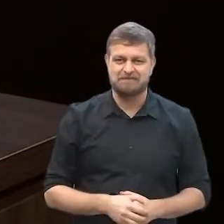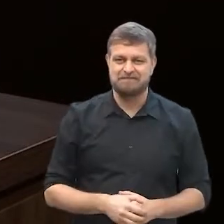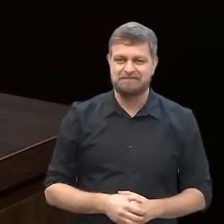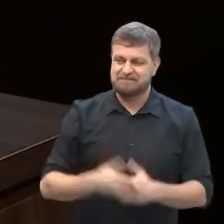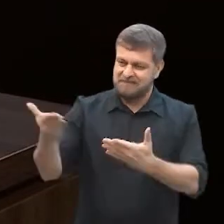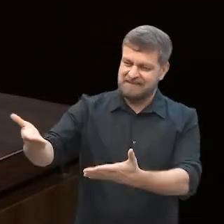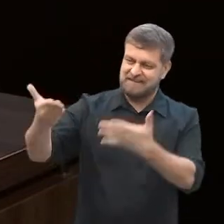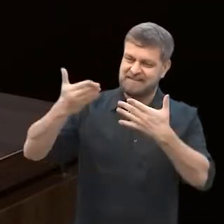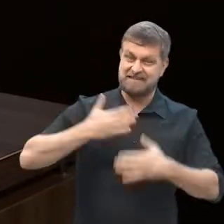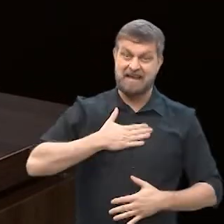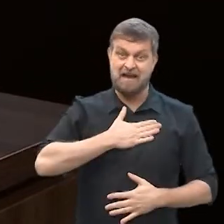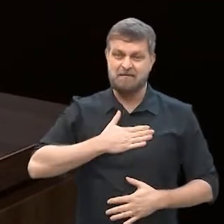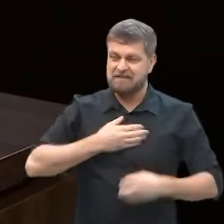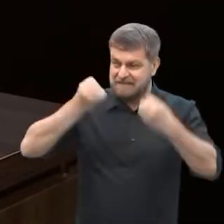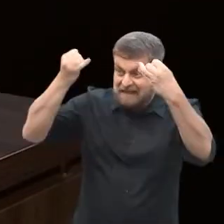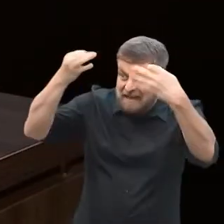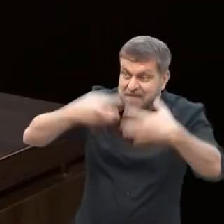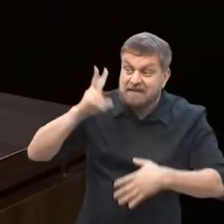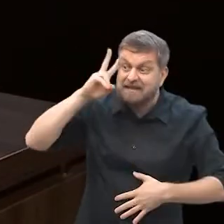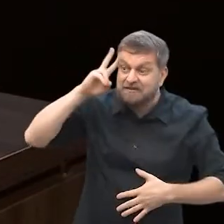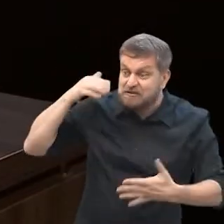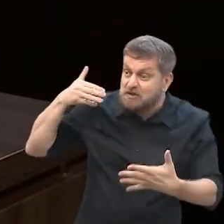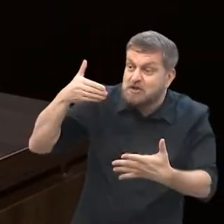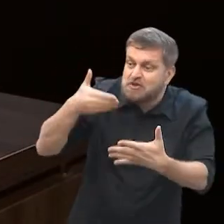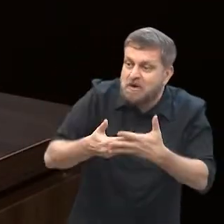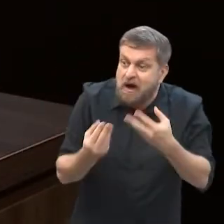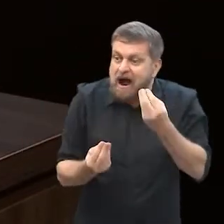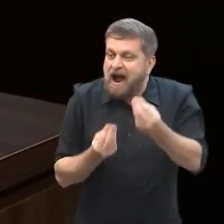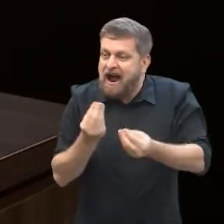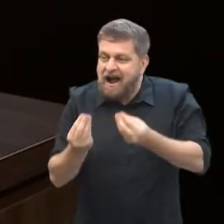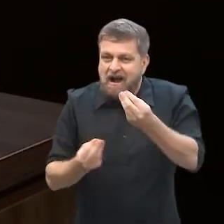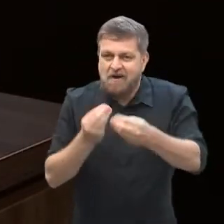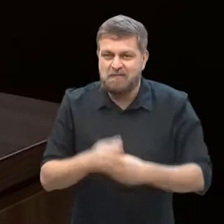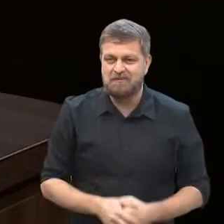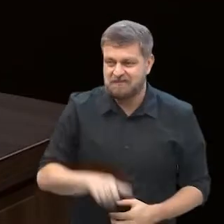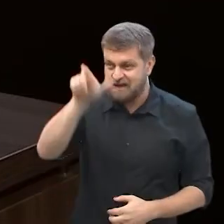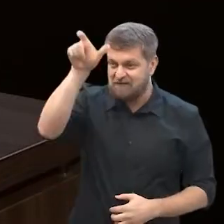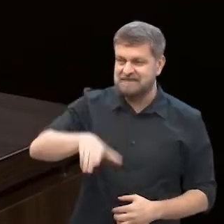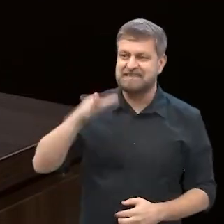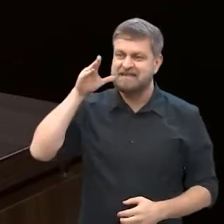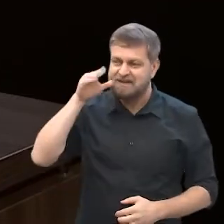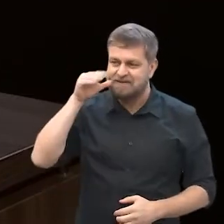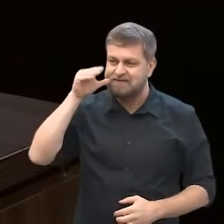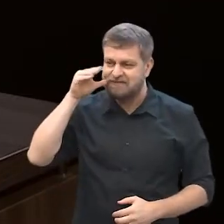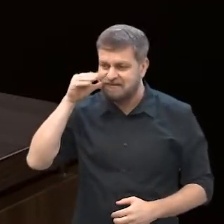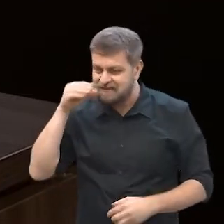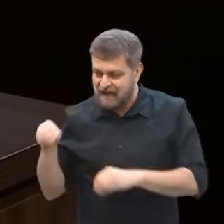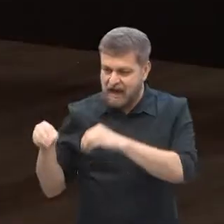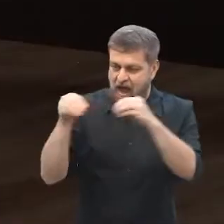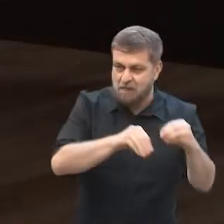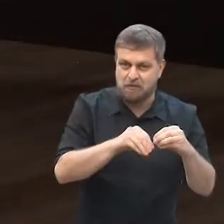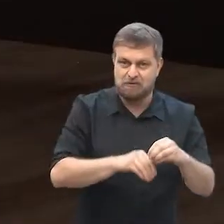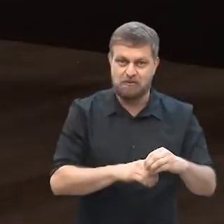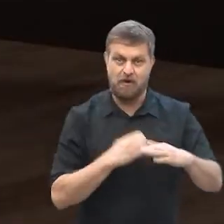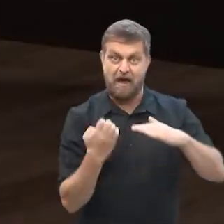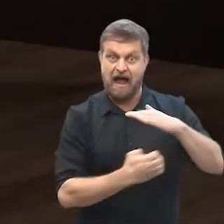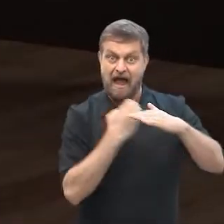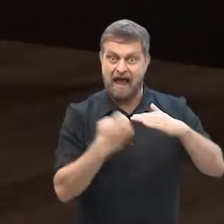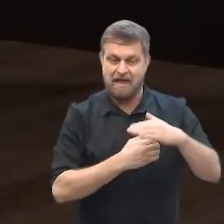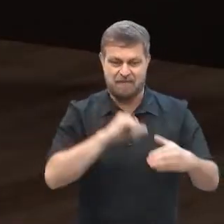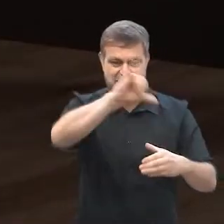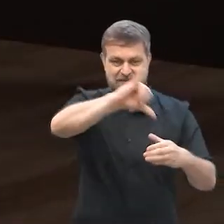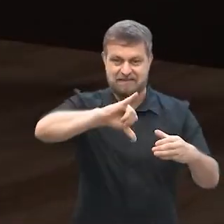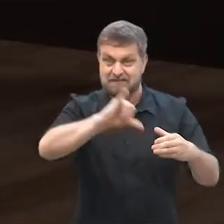seja bem-vindo. Me conta essa história aí de ser funcionário para ser dono do próprio negócio e